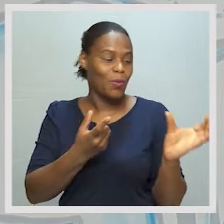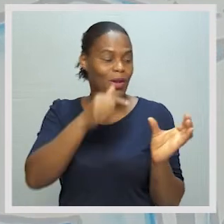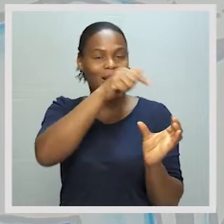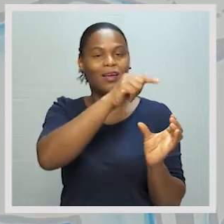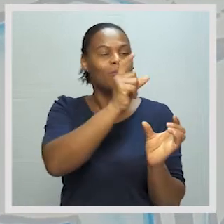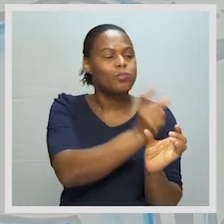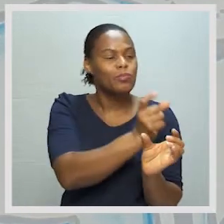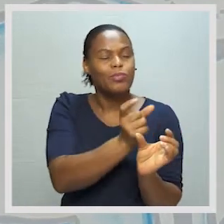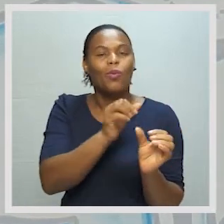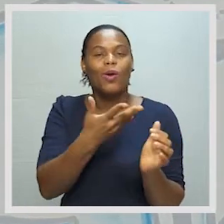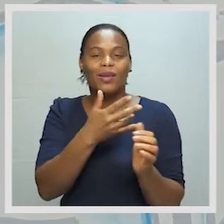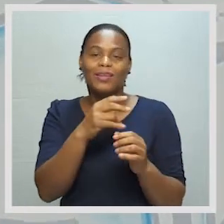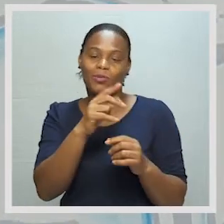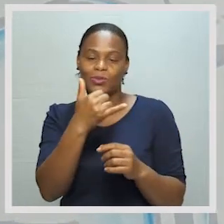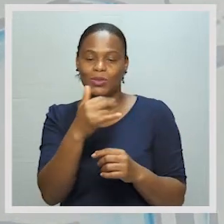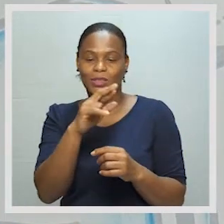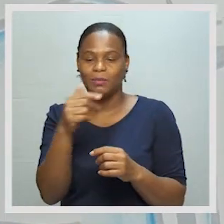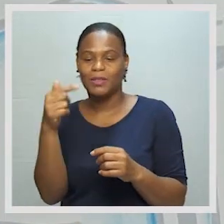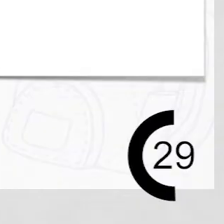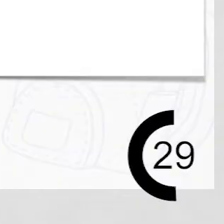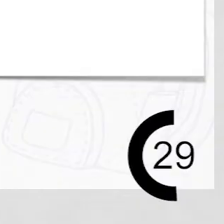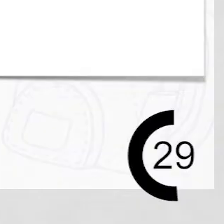2x menos 6 igual a 10.